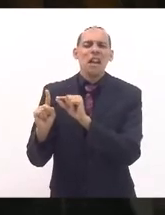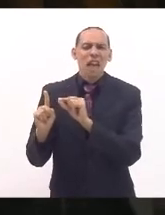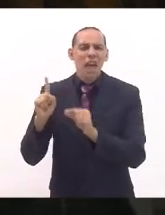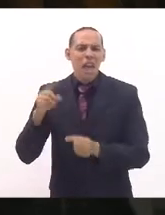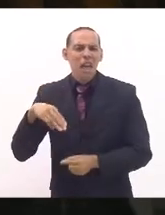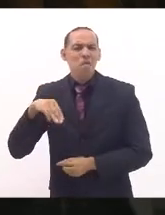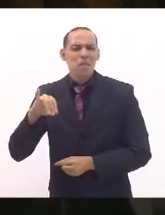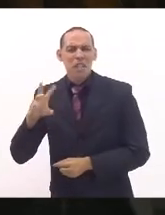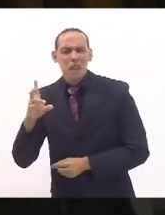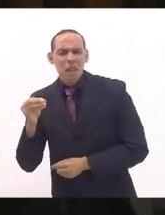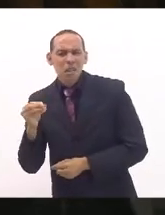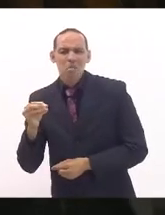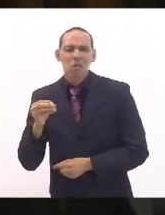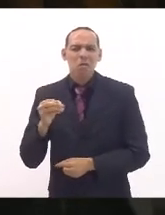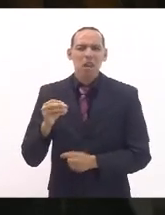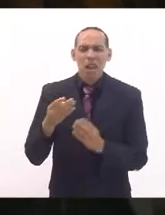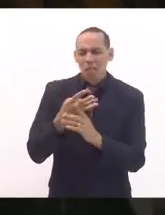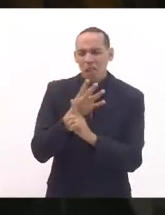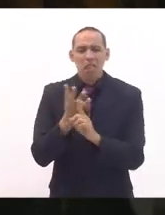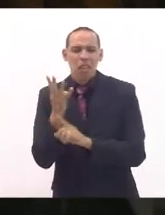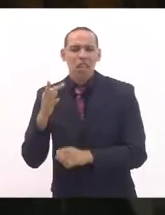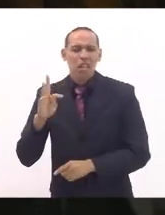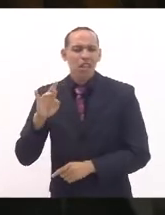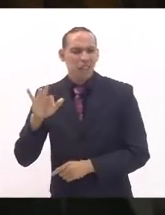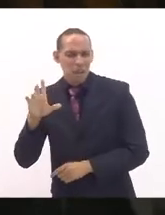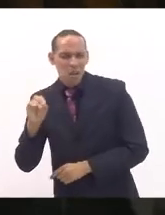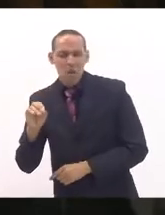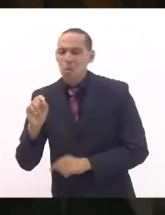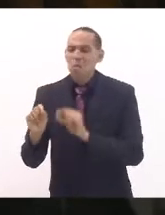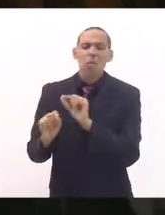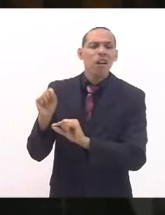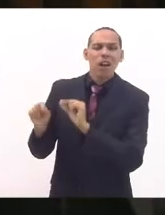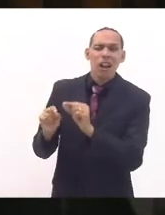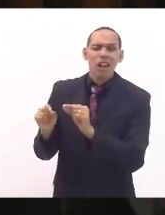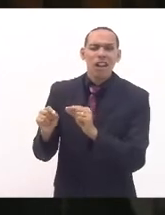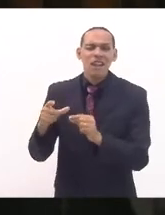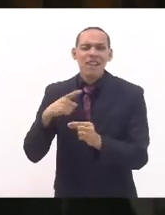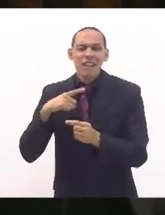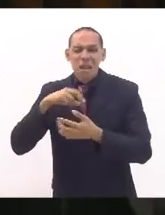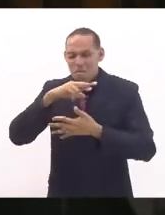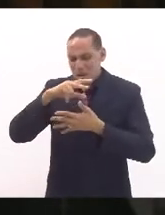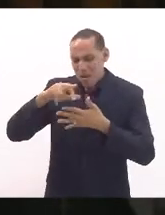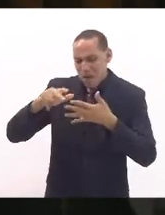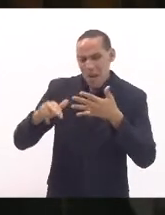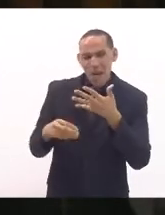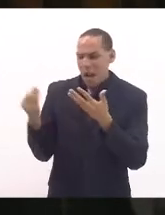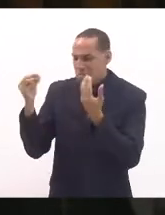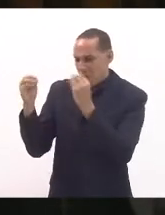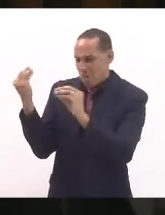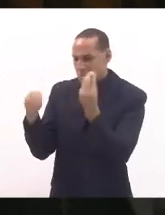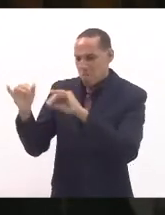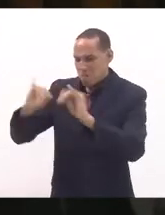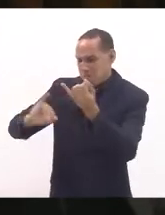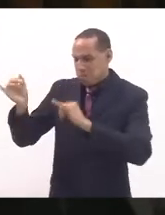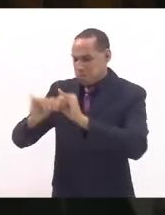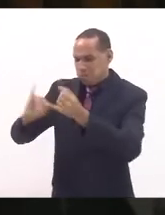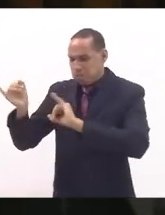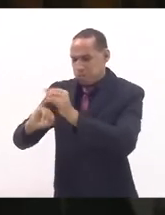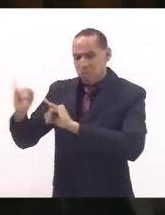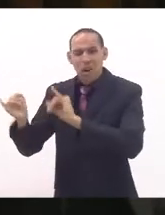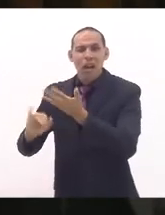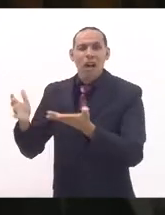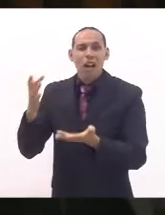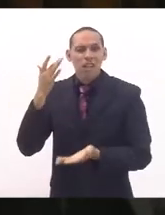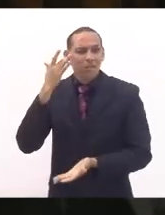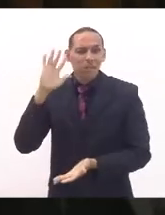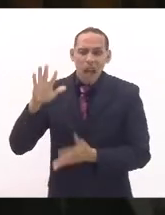trigo? Ele é tão processado, tão industrializado, recebe tanto corante, tanto aditivo, tanto produto químico, que a gente sequer sabe o